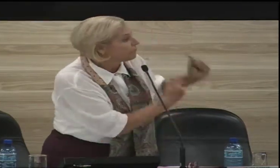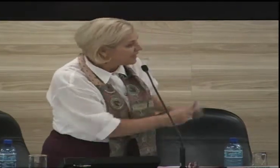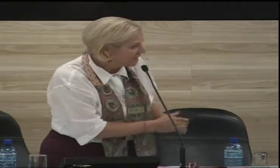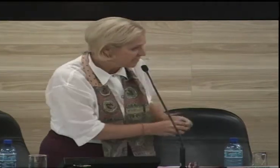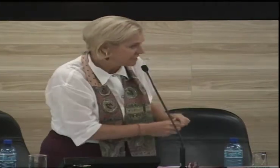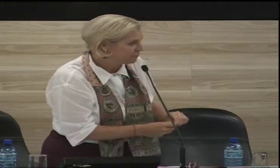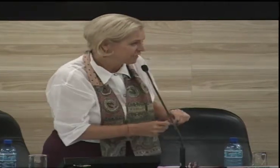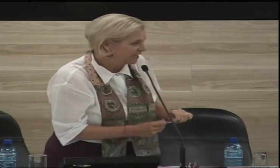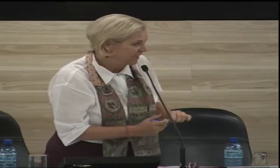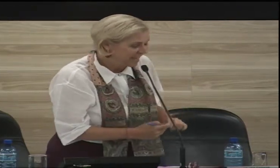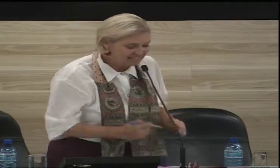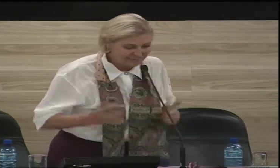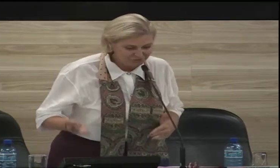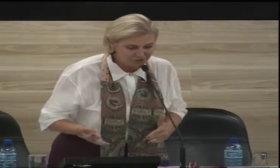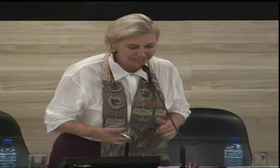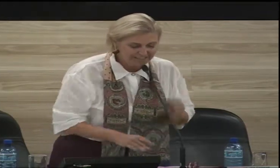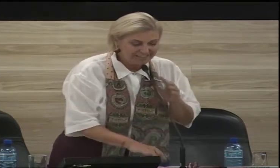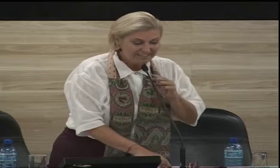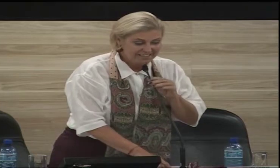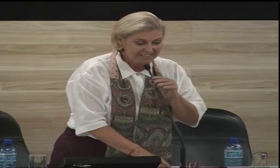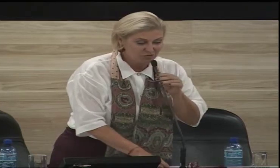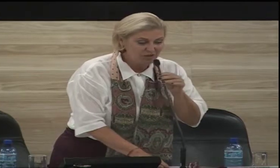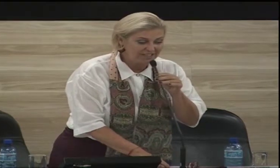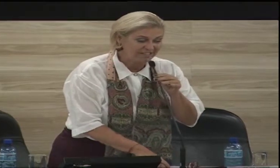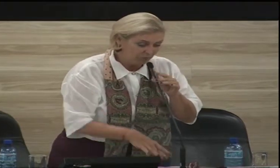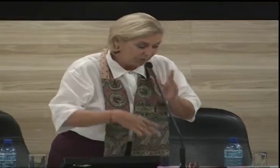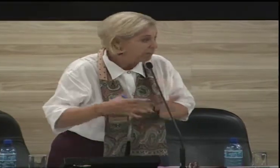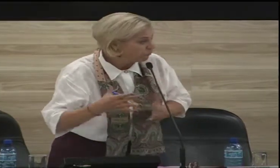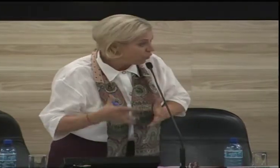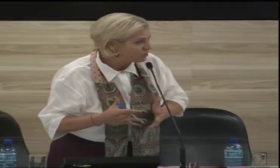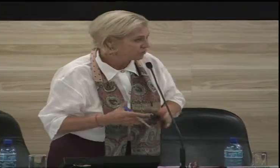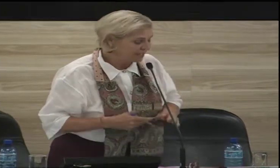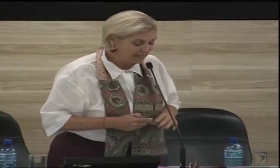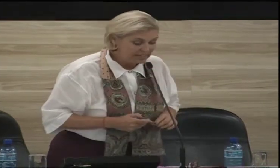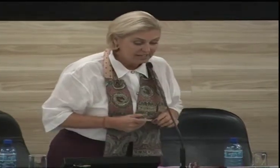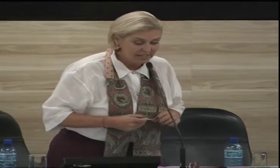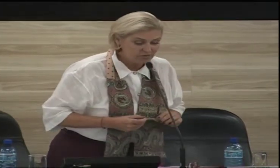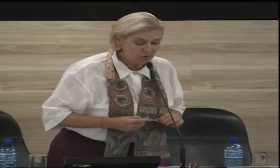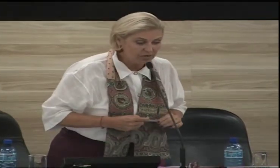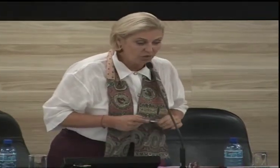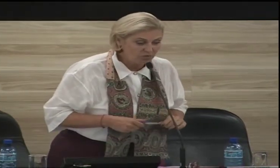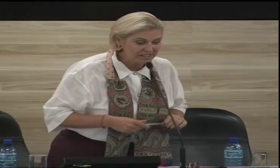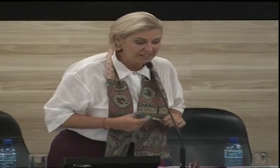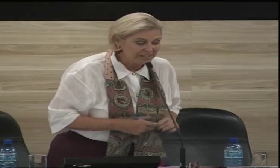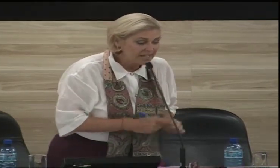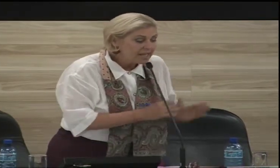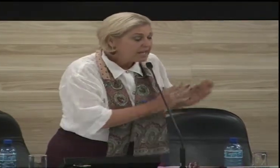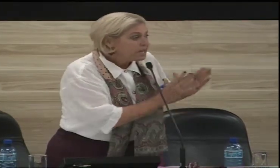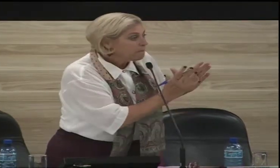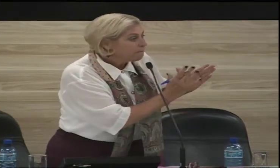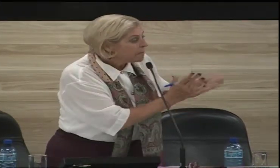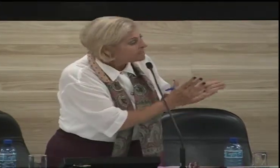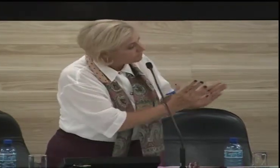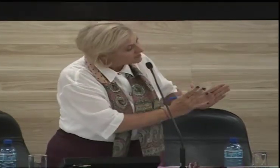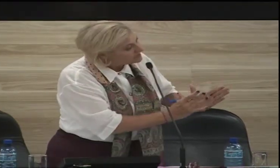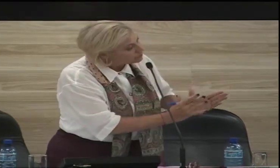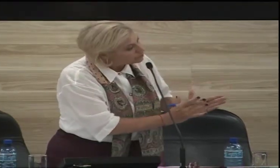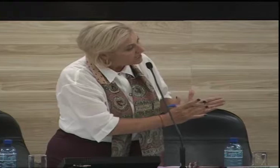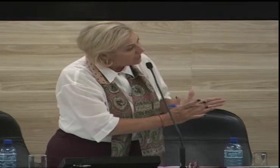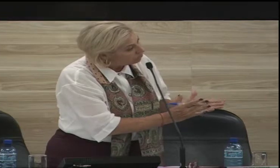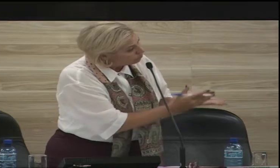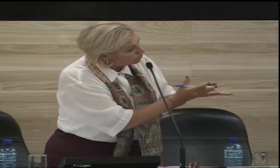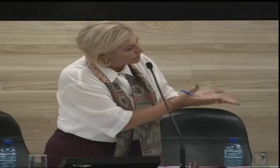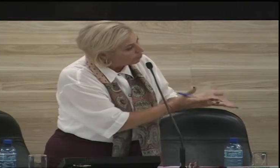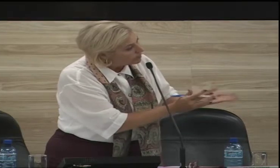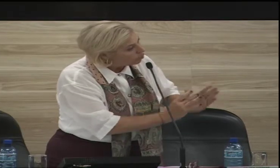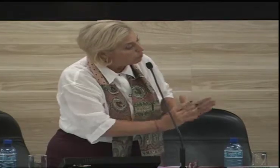essa educação também deve ser feita em casa, não só nas escolas, e um reforço na escola, com certeza, mas precisamos